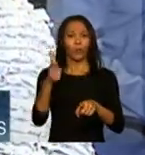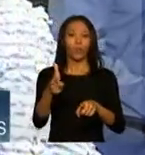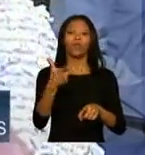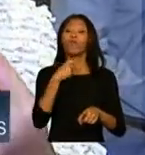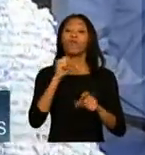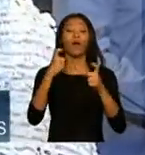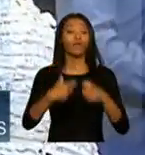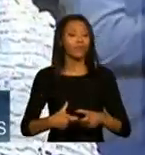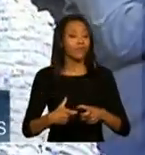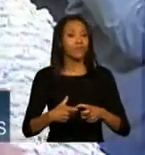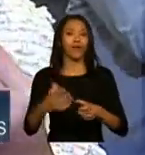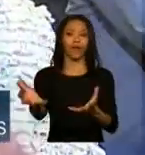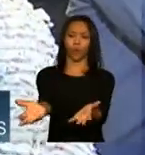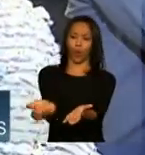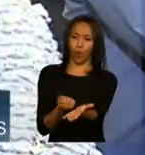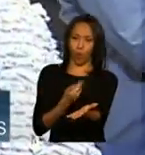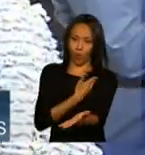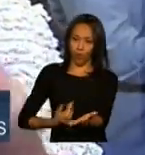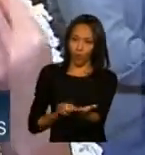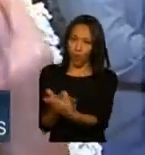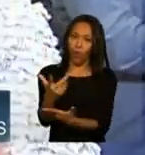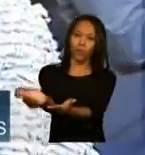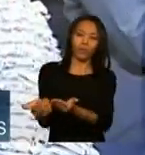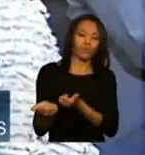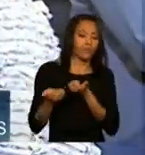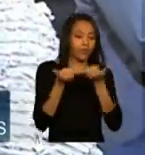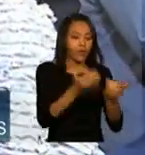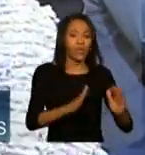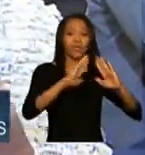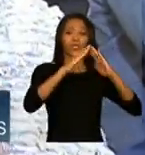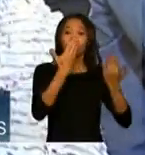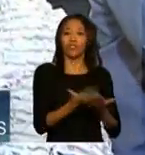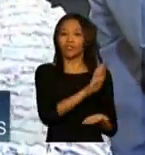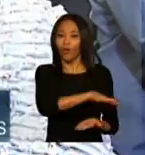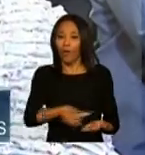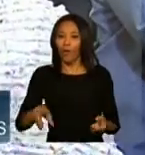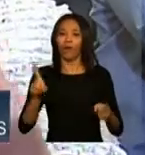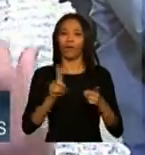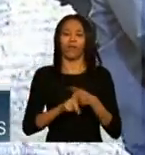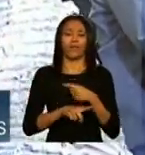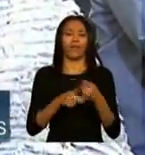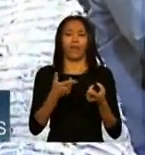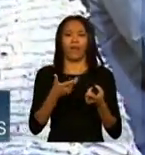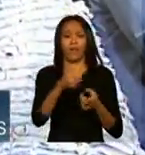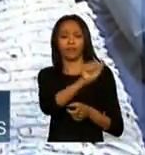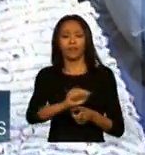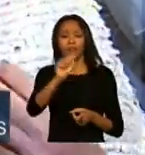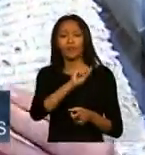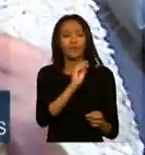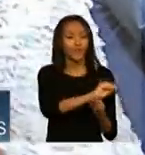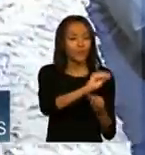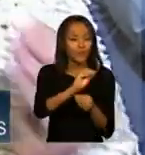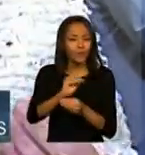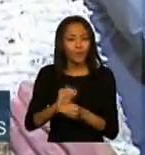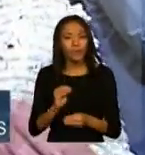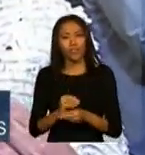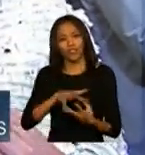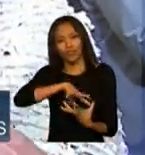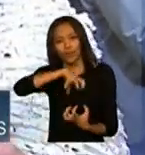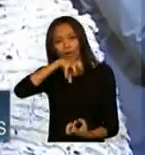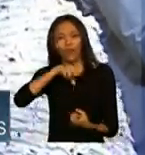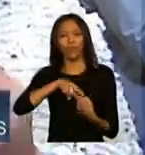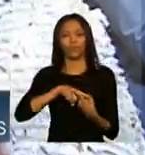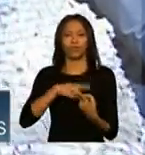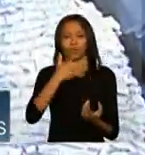para quem? Para as escolas, para a creche, para entidades que precisam, que cuidam de idosos, que cuidam de órfãos. Então nós conseguimos juntar as